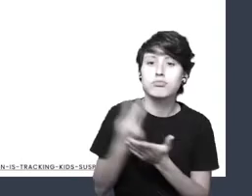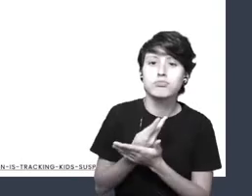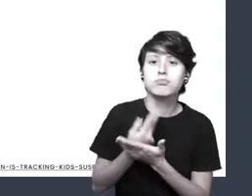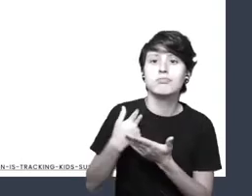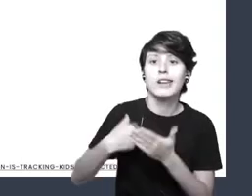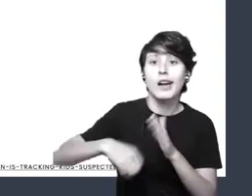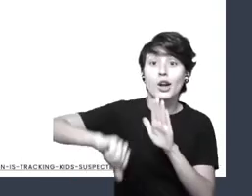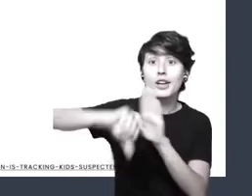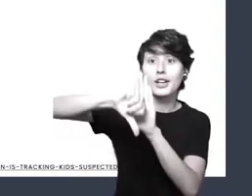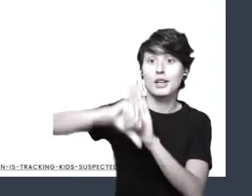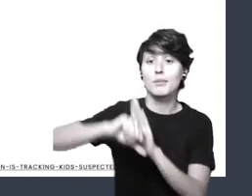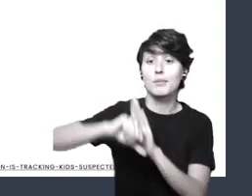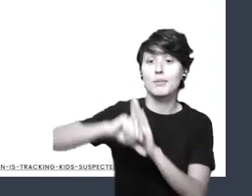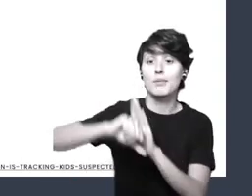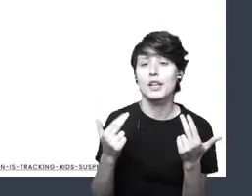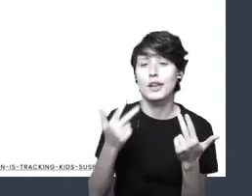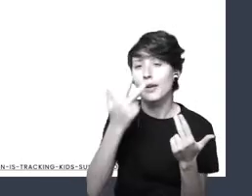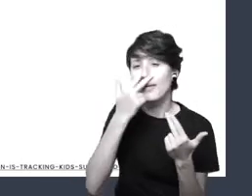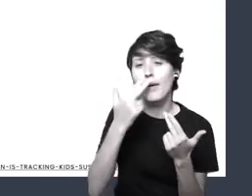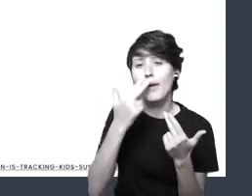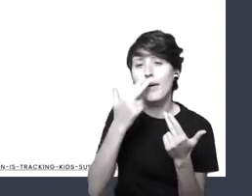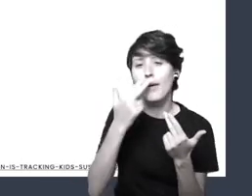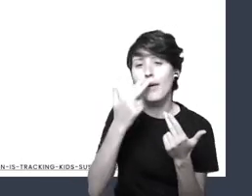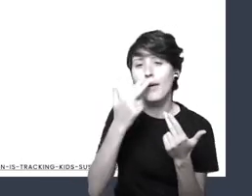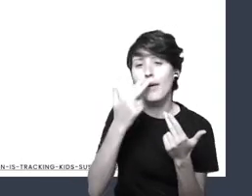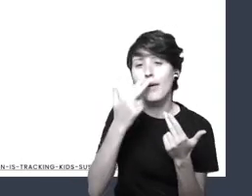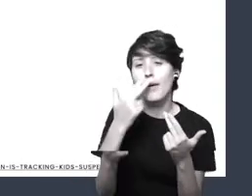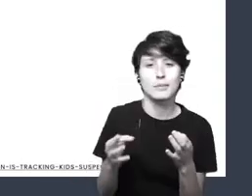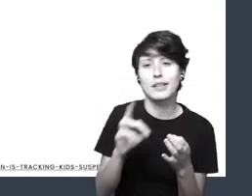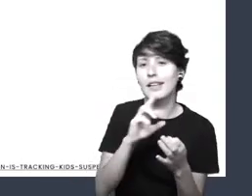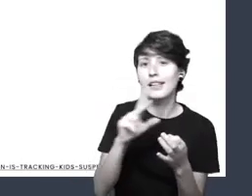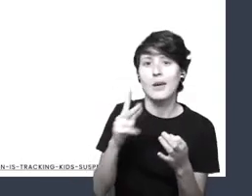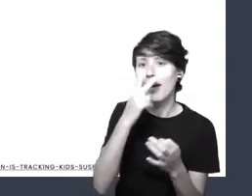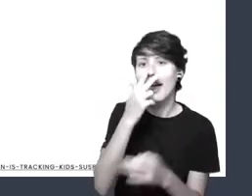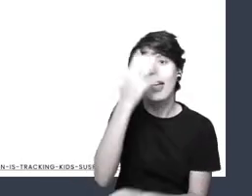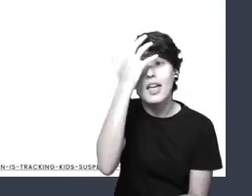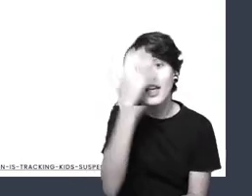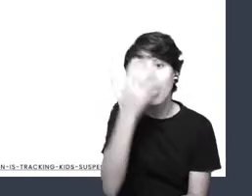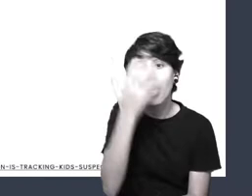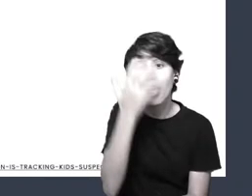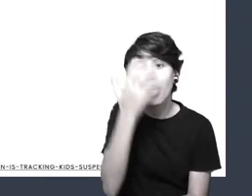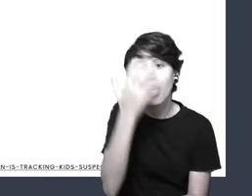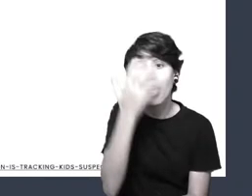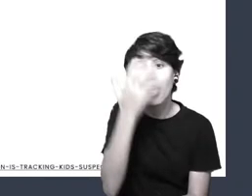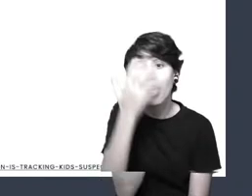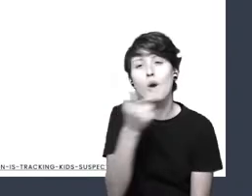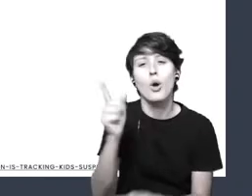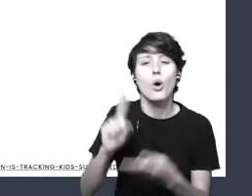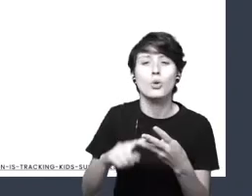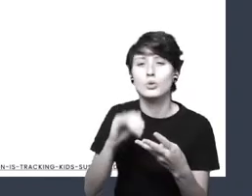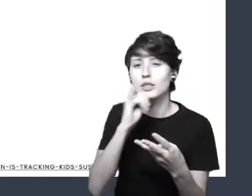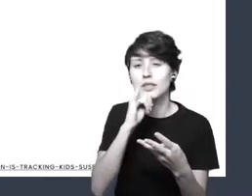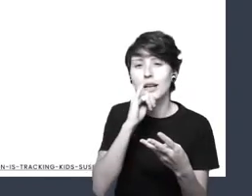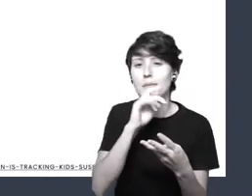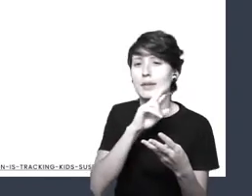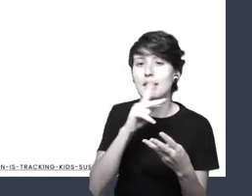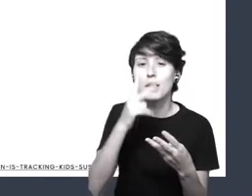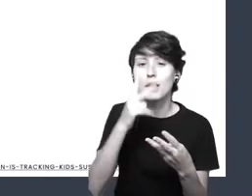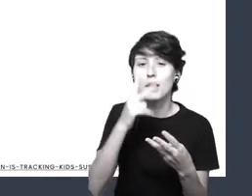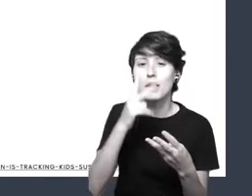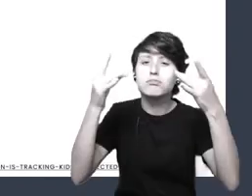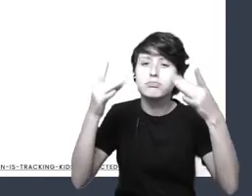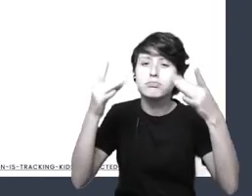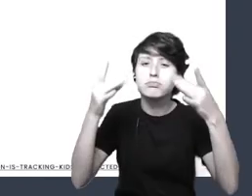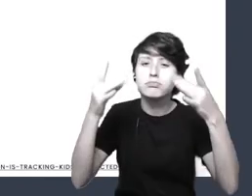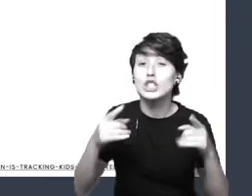como pequenos furtos, por exemplo, eles não são tão graves, enquanto tem outros que não são nem especificados que tipo de crime